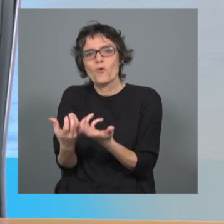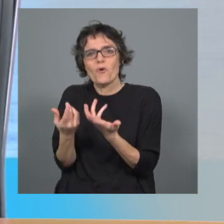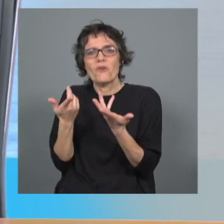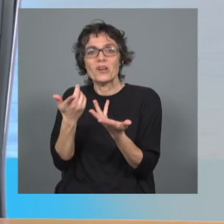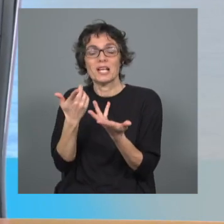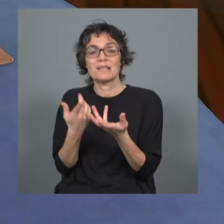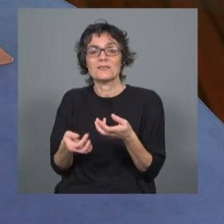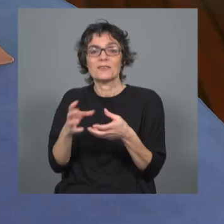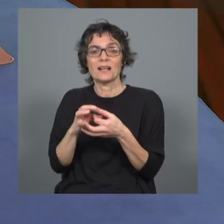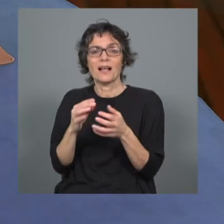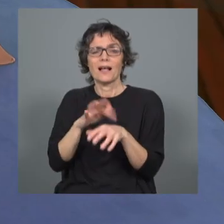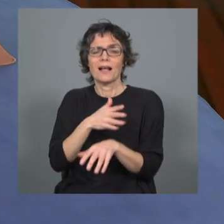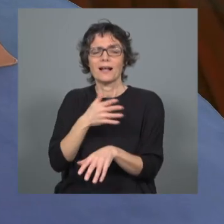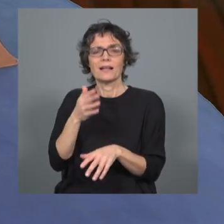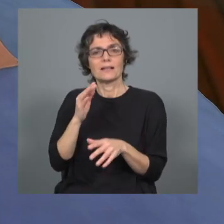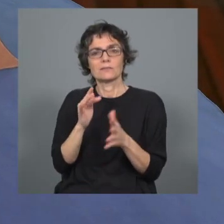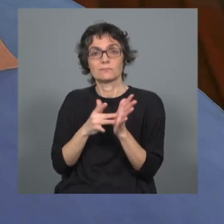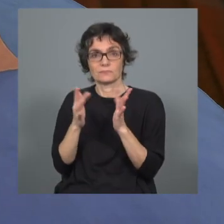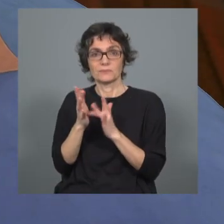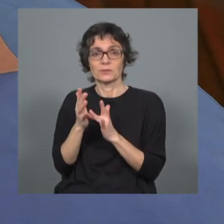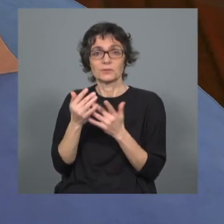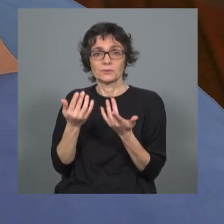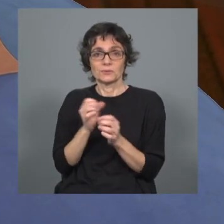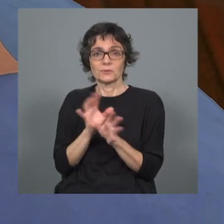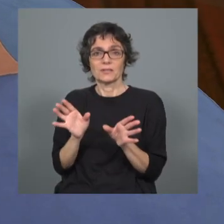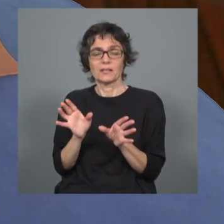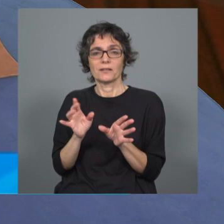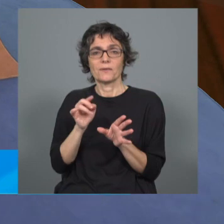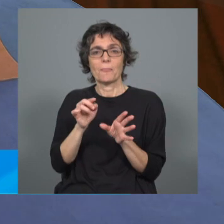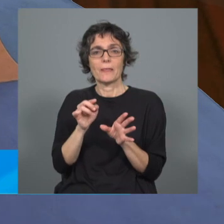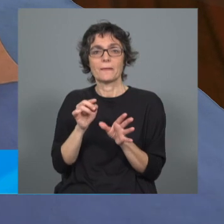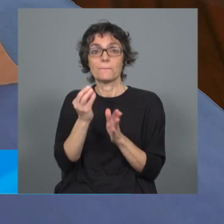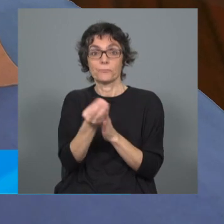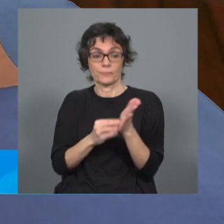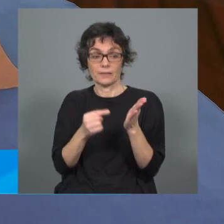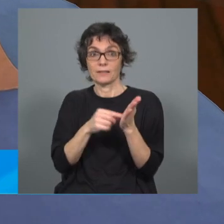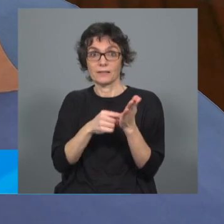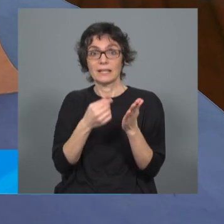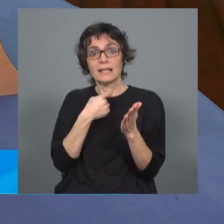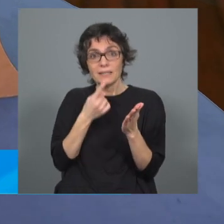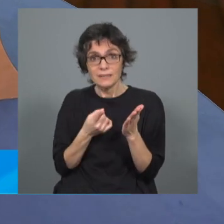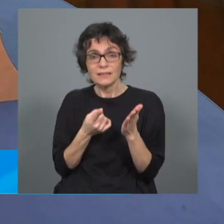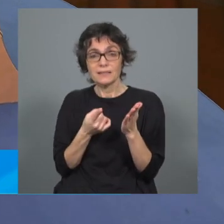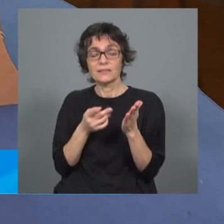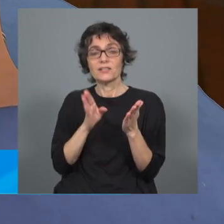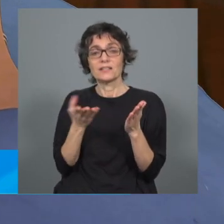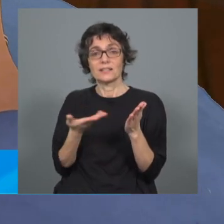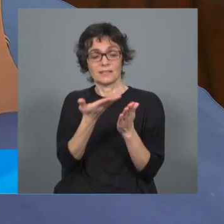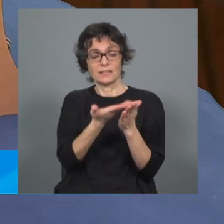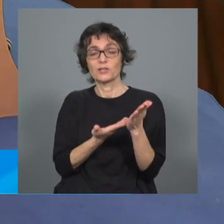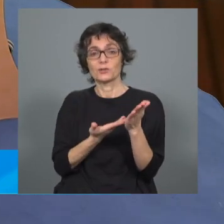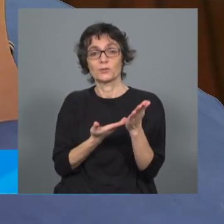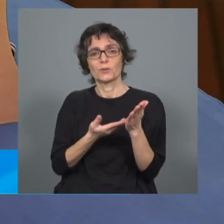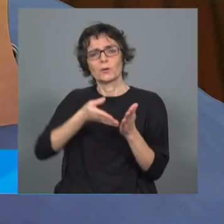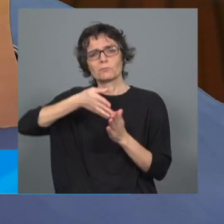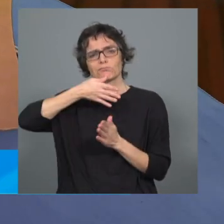Jesus, já anunciada, e o profeta e o autor recorre aqui, já anunciada pelos últimos profetas. designadamente